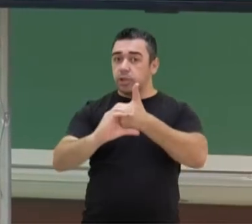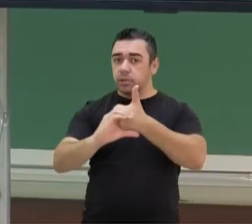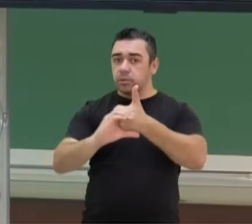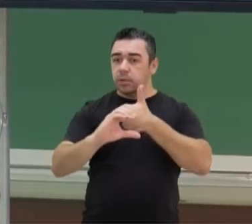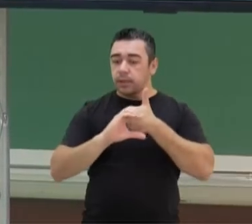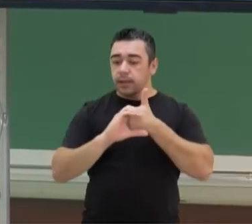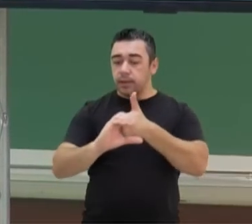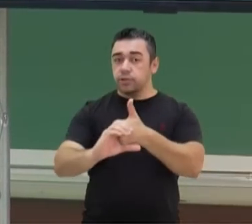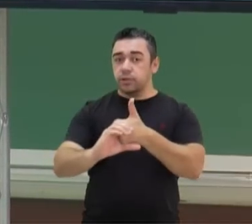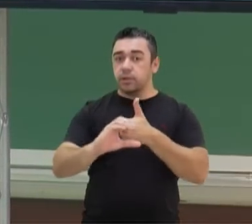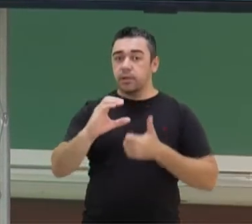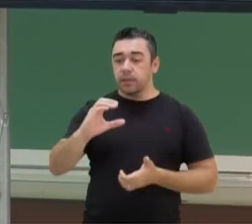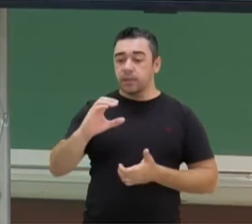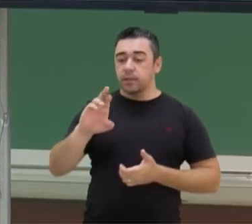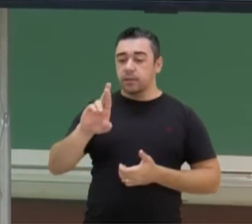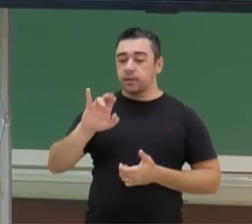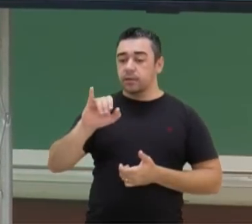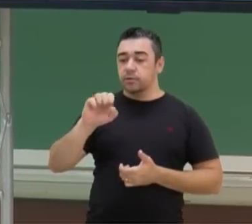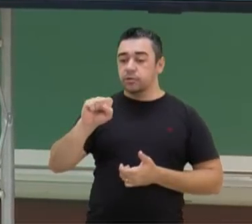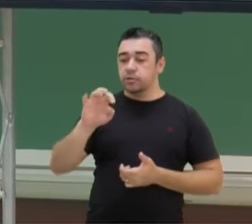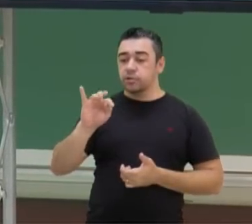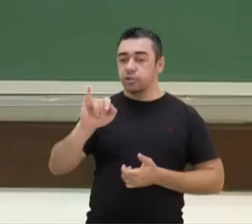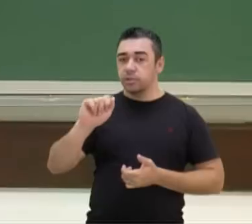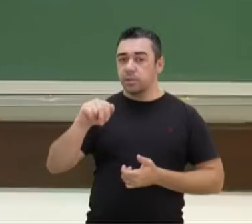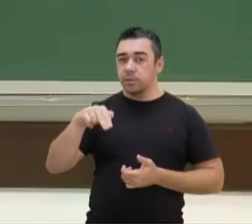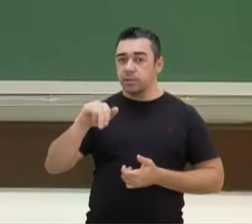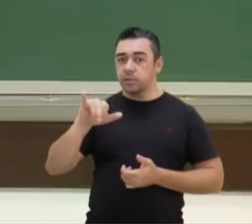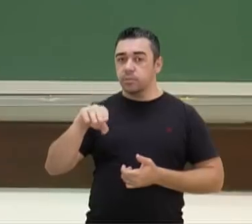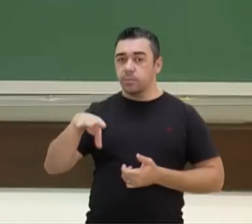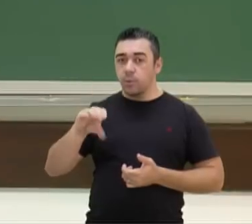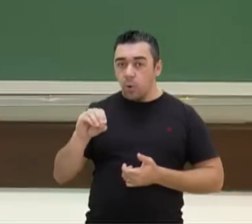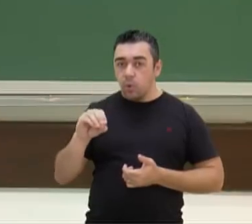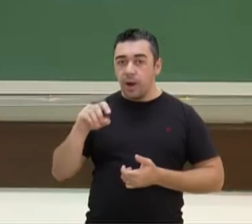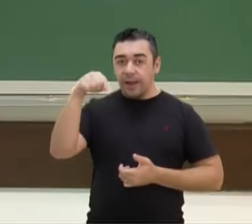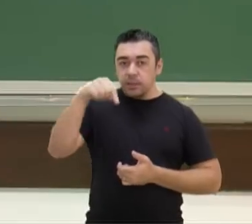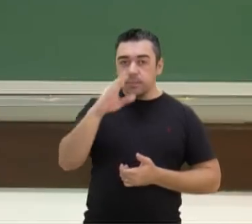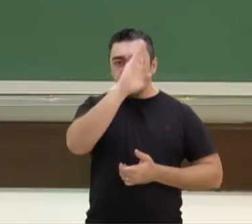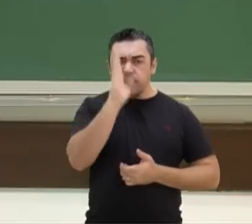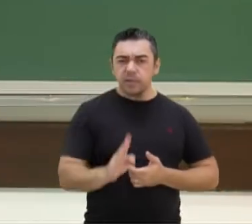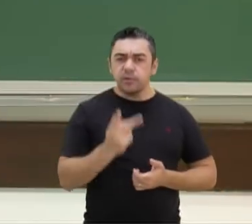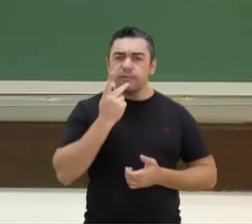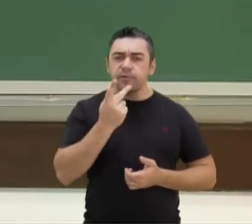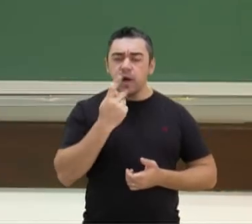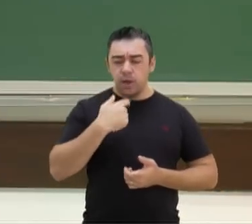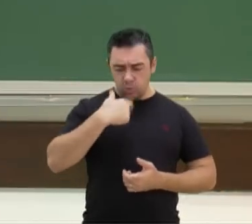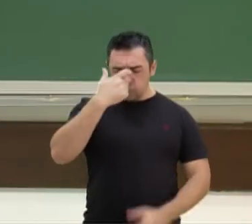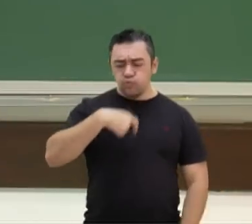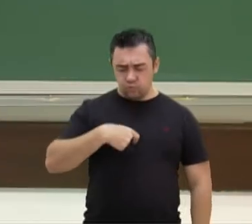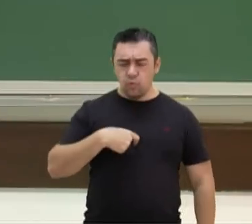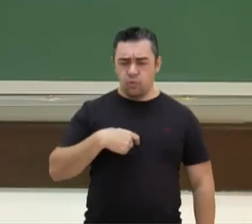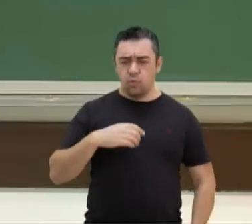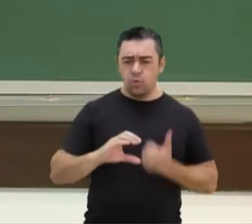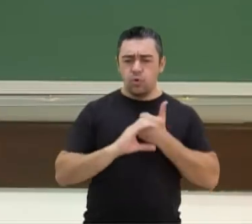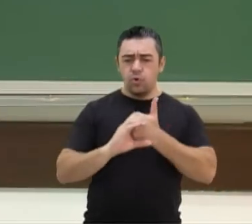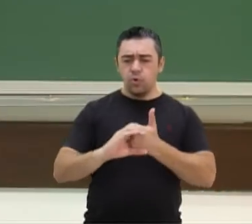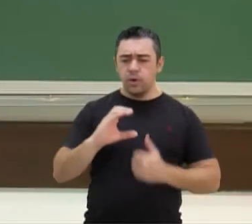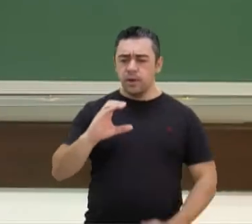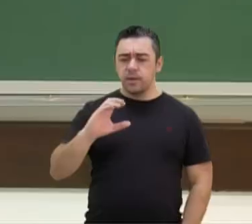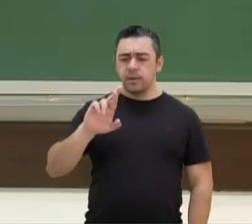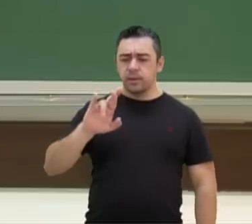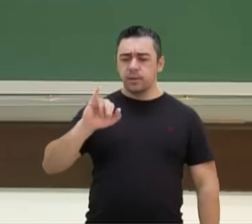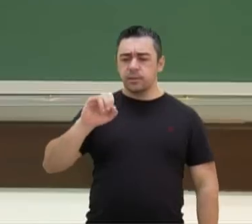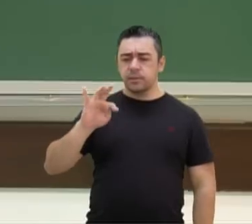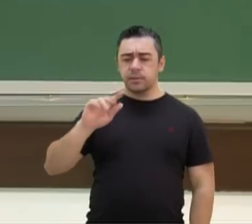princípios éticos do cristianismo? No Brasil se fala muito em Cristo. Cristão, muita gente se diz cristão, mas o que é ser cristão?